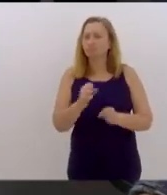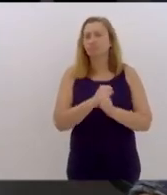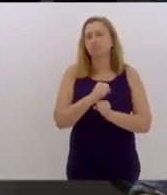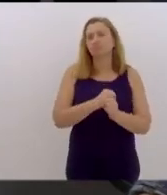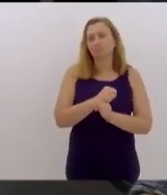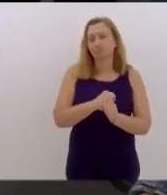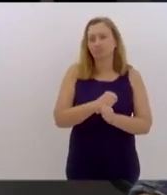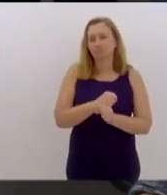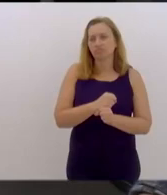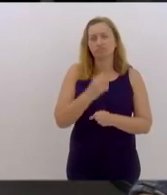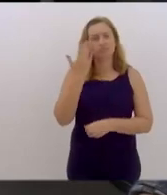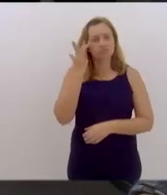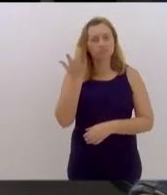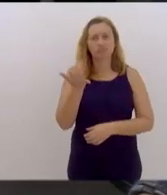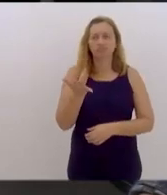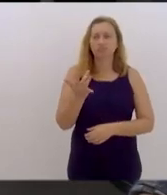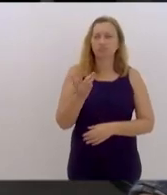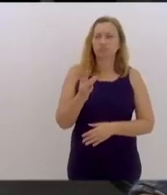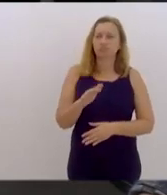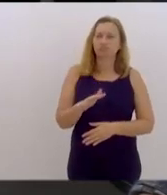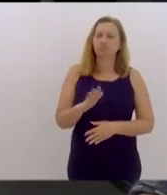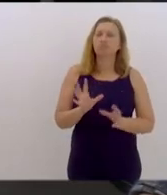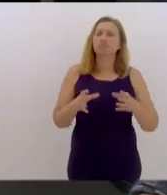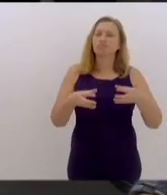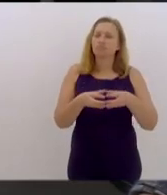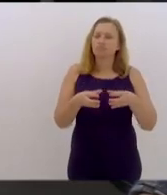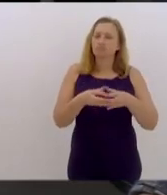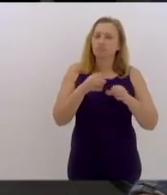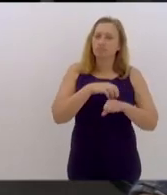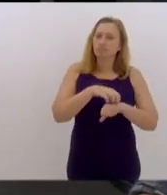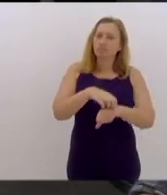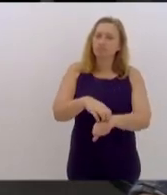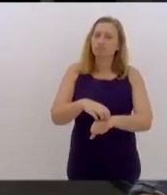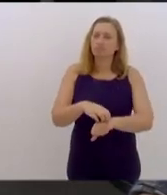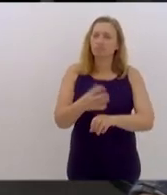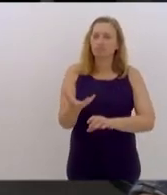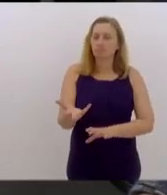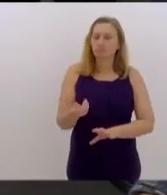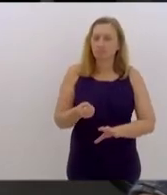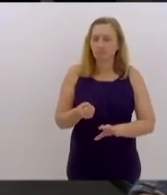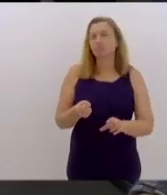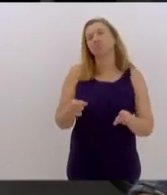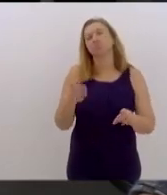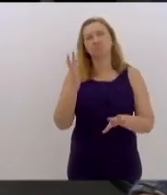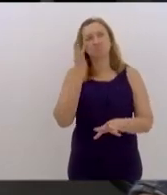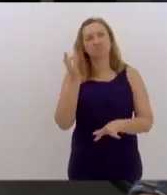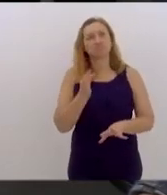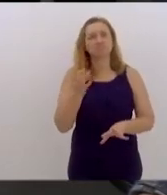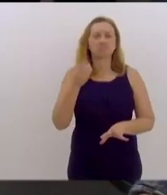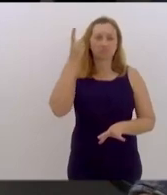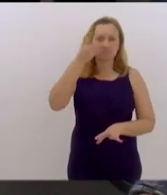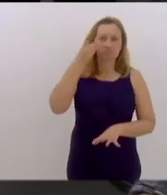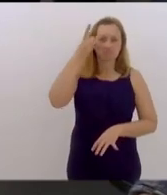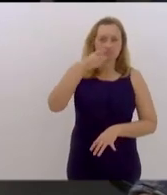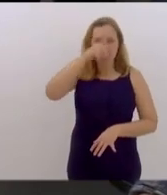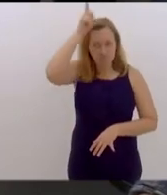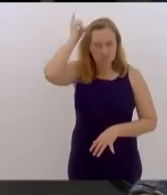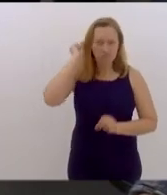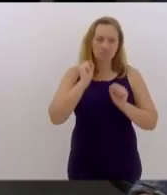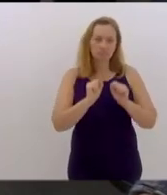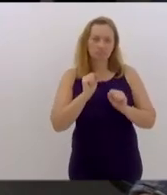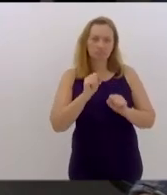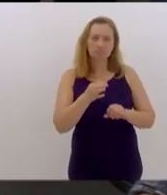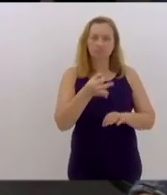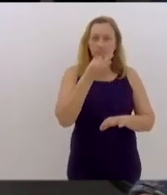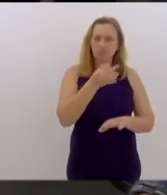e aí Eu acho que cabe também a comissão de transporte receber isso talvez não sei Deputado Paulo pode sugerir